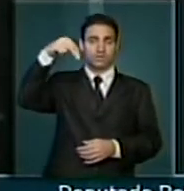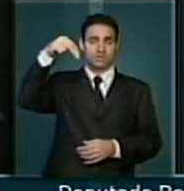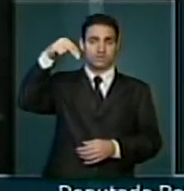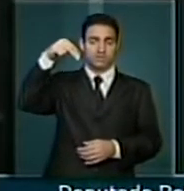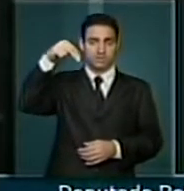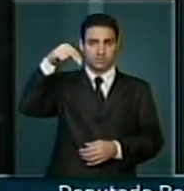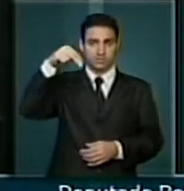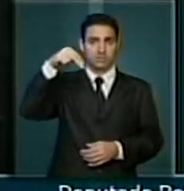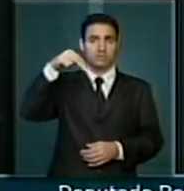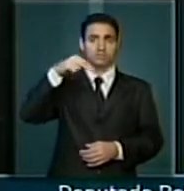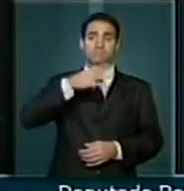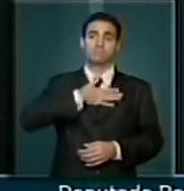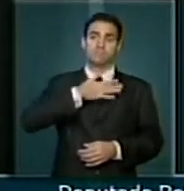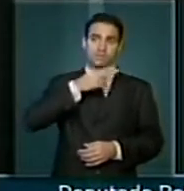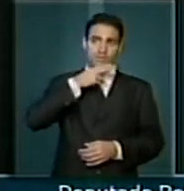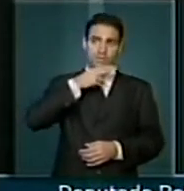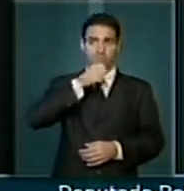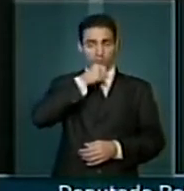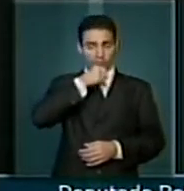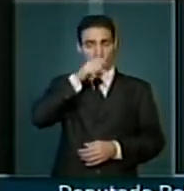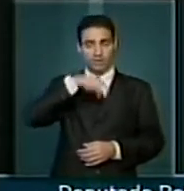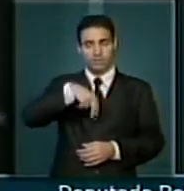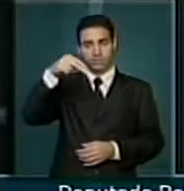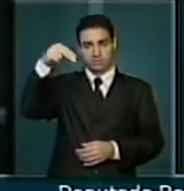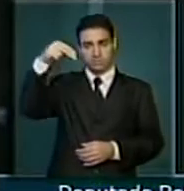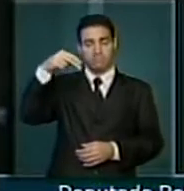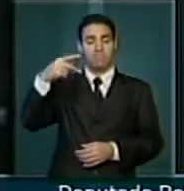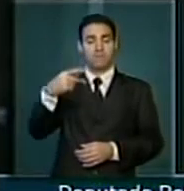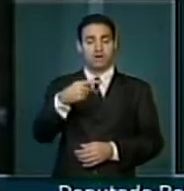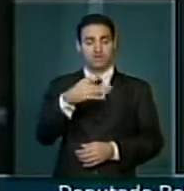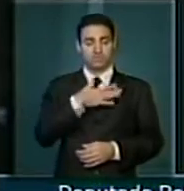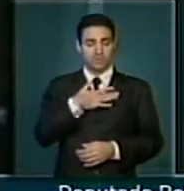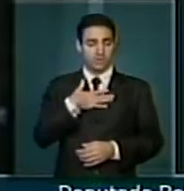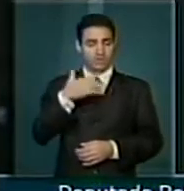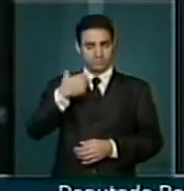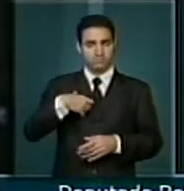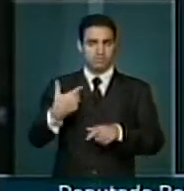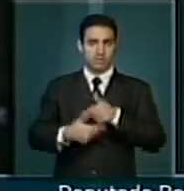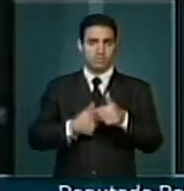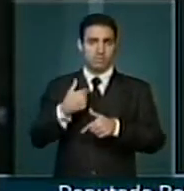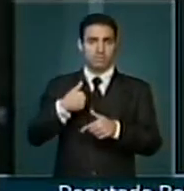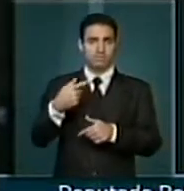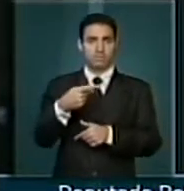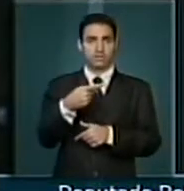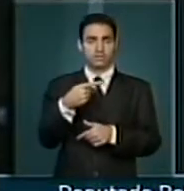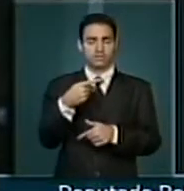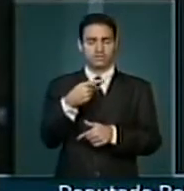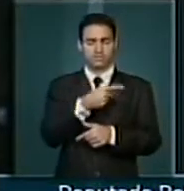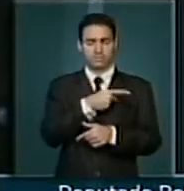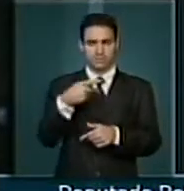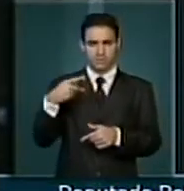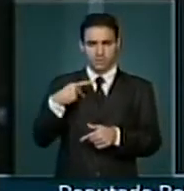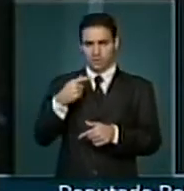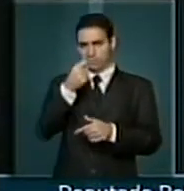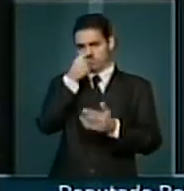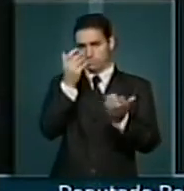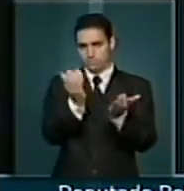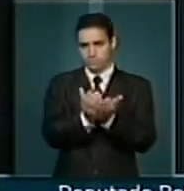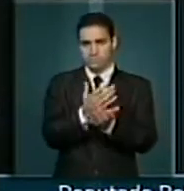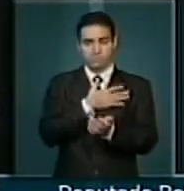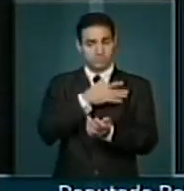de nordestinos, pastor evangélico, dirigente sindical,